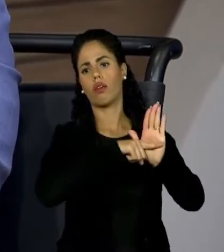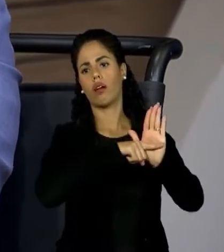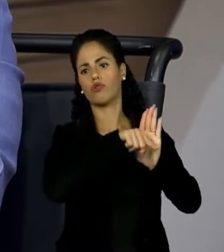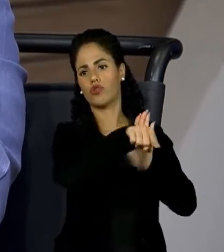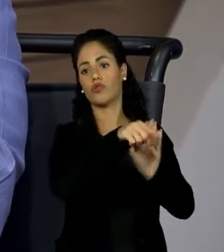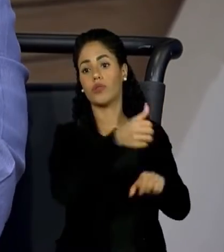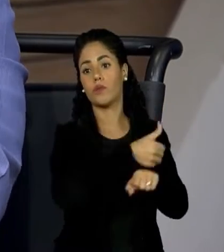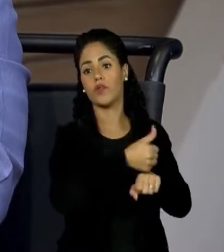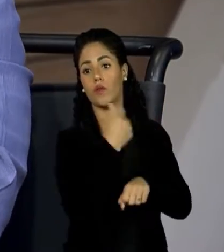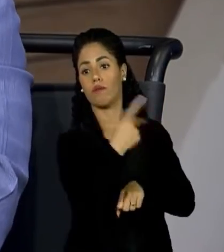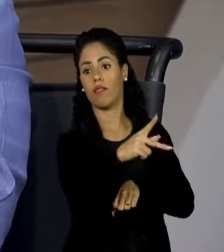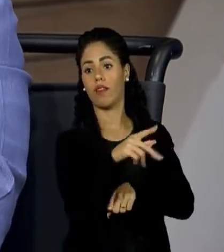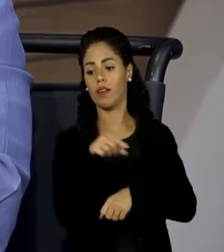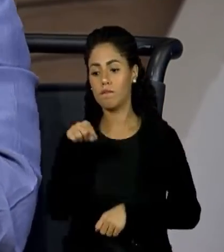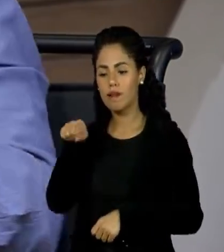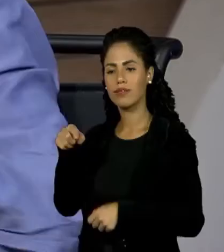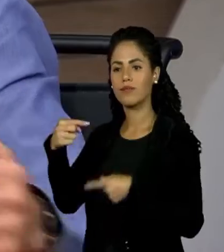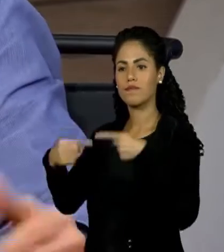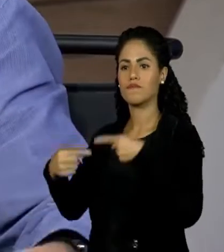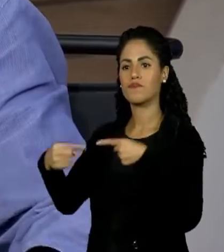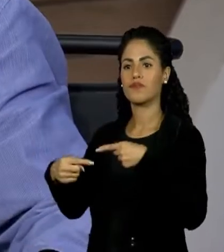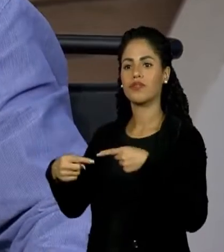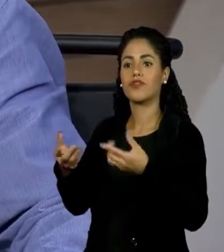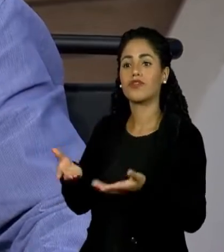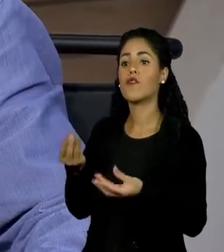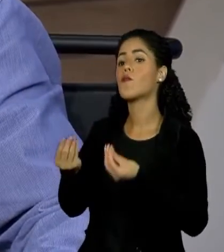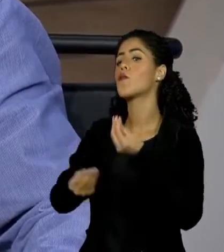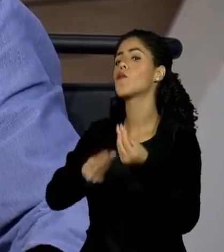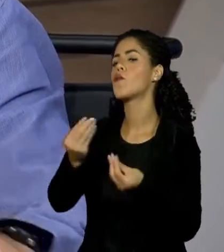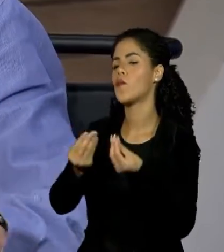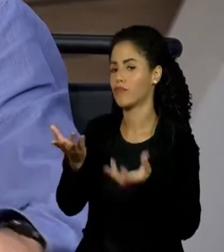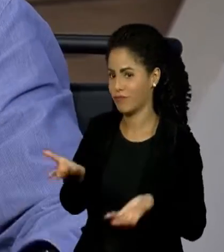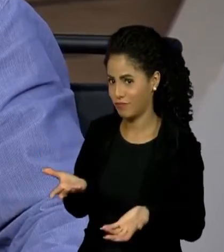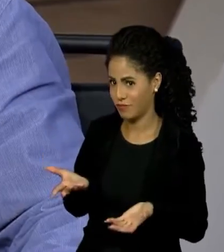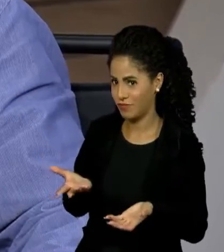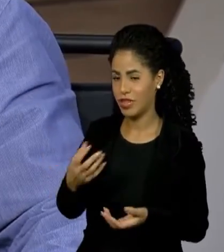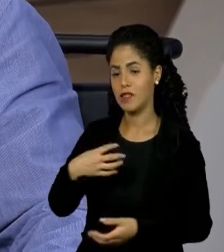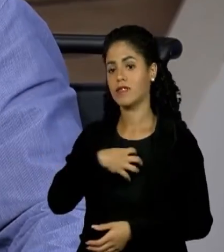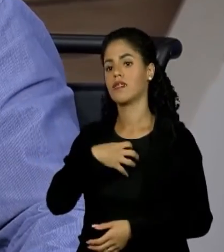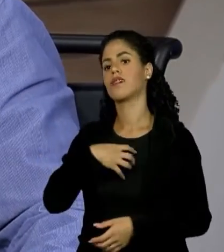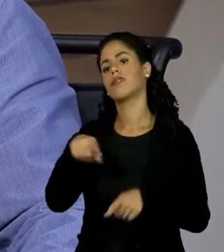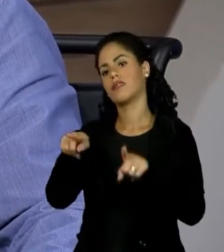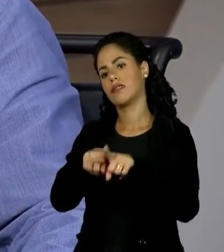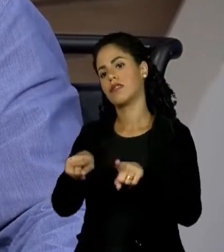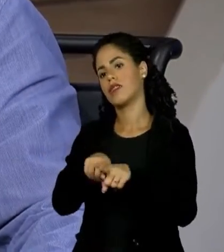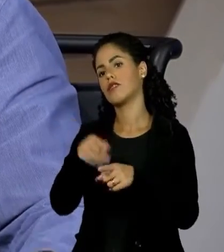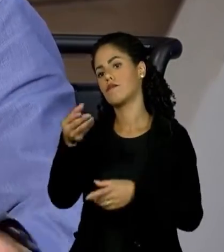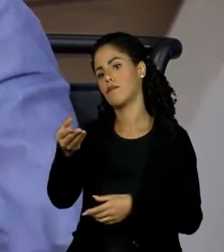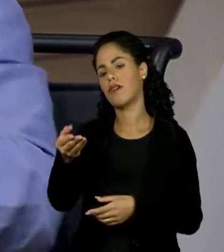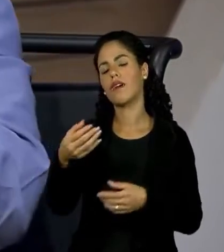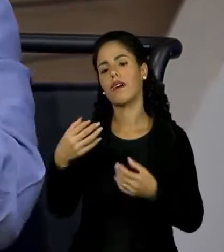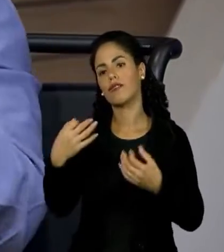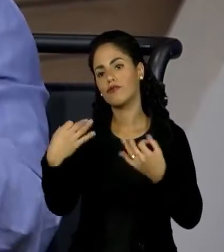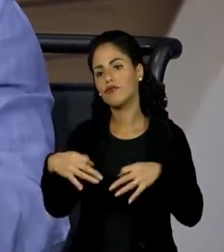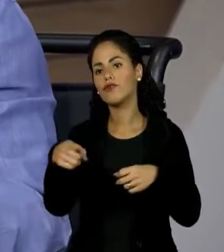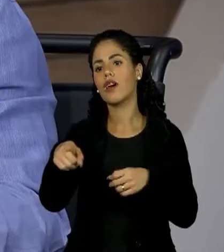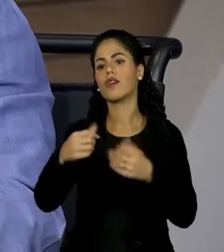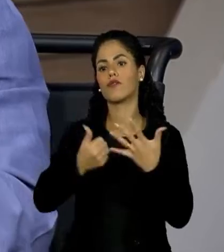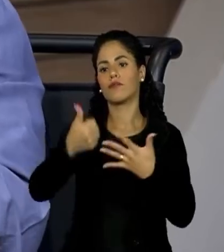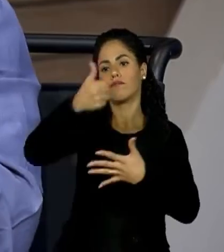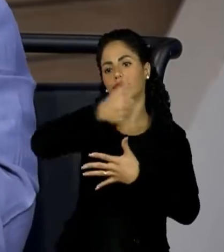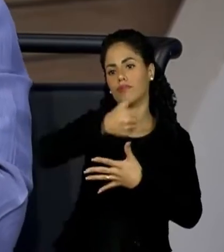exerce. Então, o problema, na realidade, é de que maneira isso se exerce, e aí, eu creio, inclui também essa questão dos